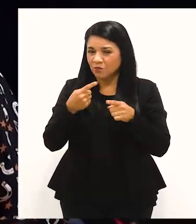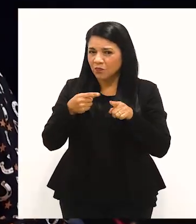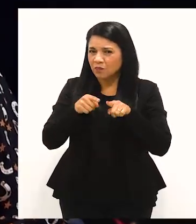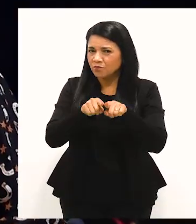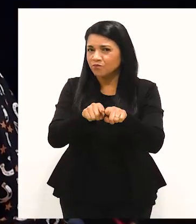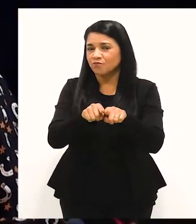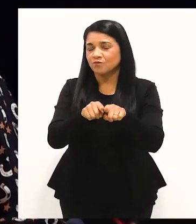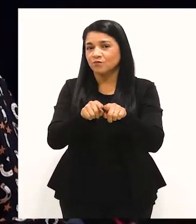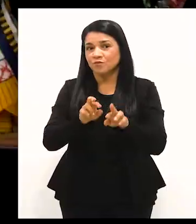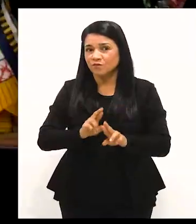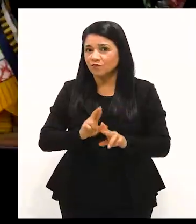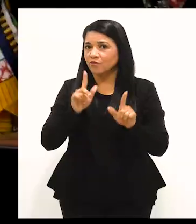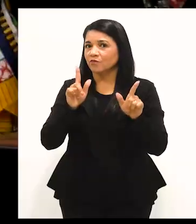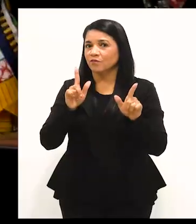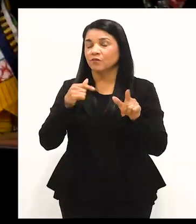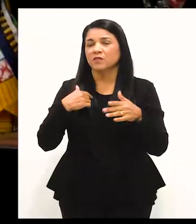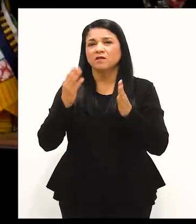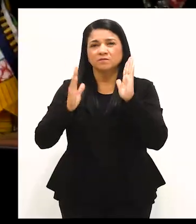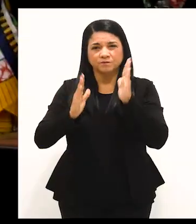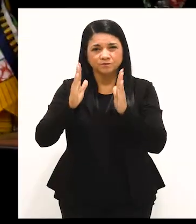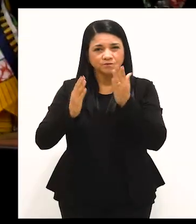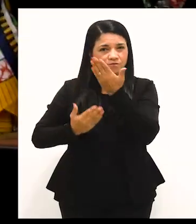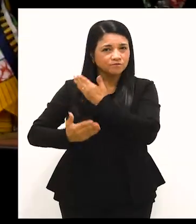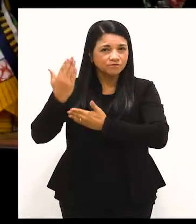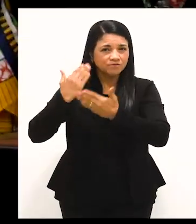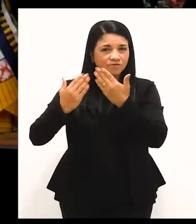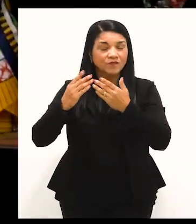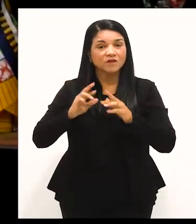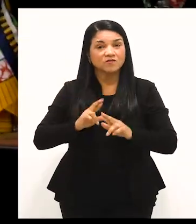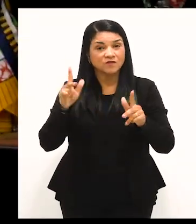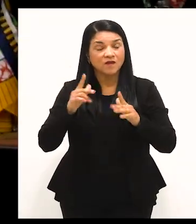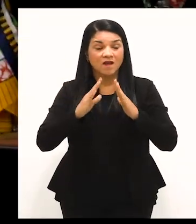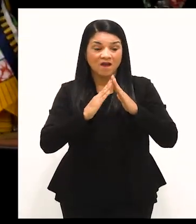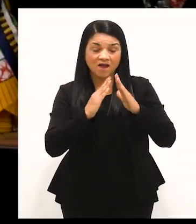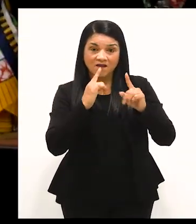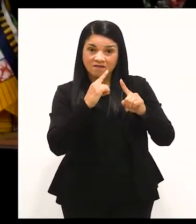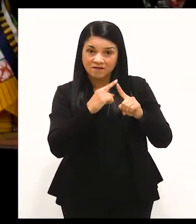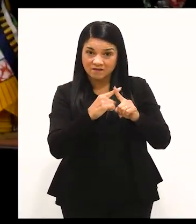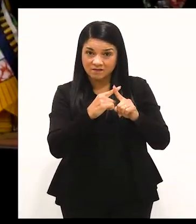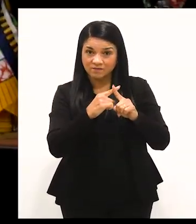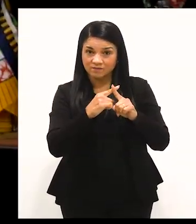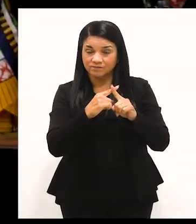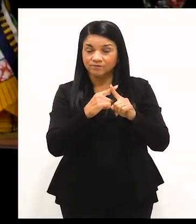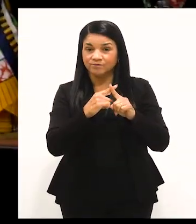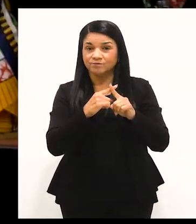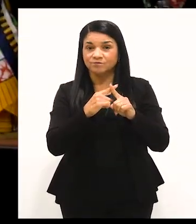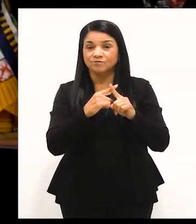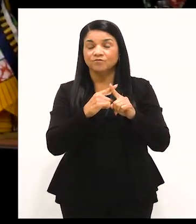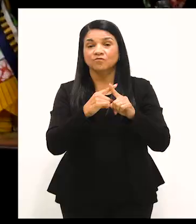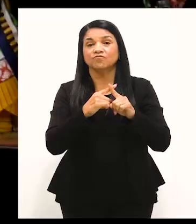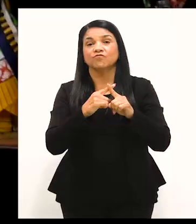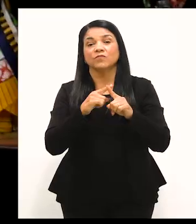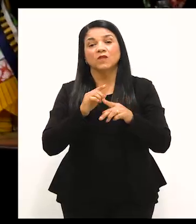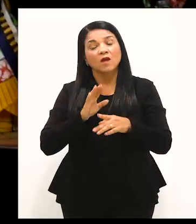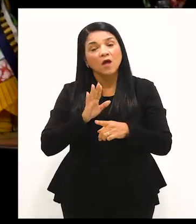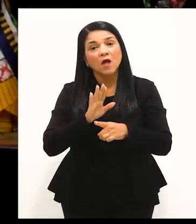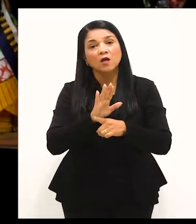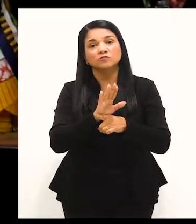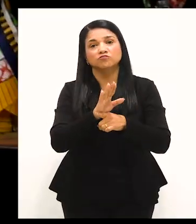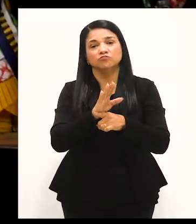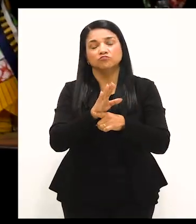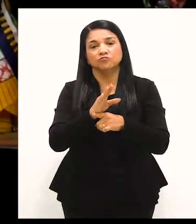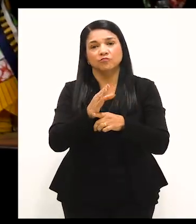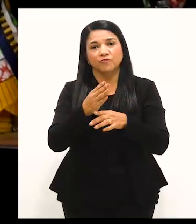era como é hoje. Não, na época a gente fazia no outro formato, porque as igrejas elas